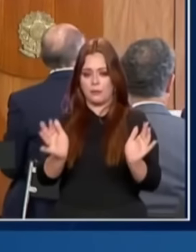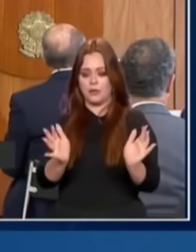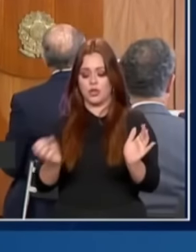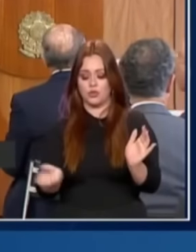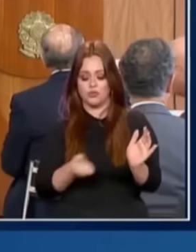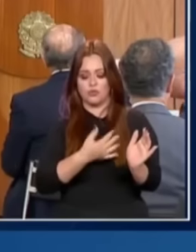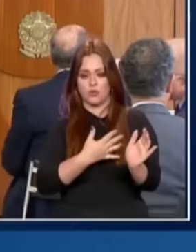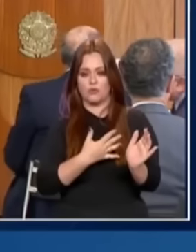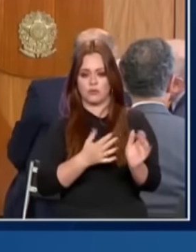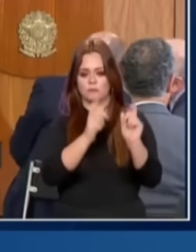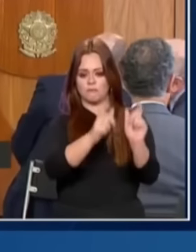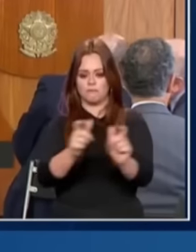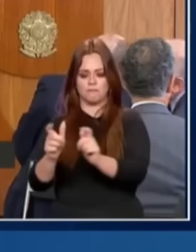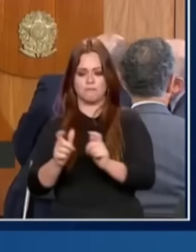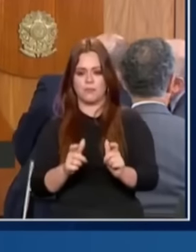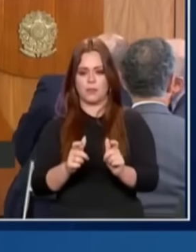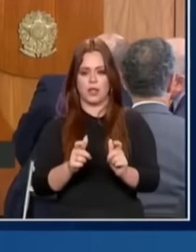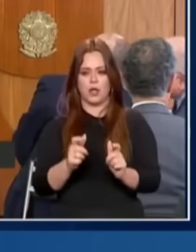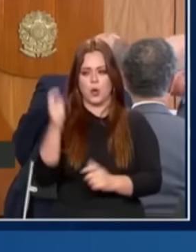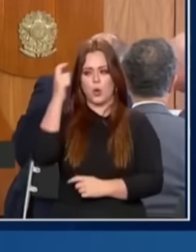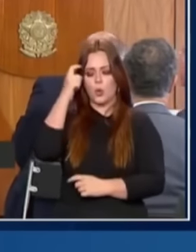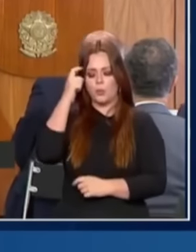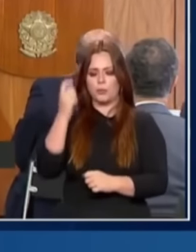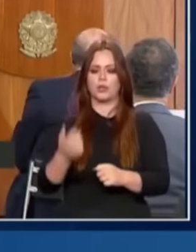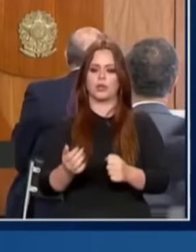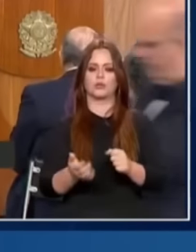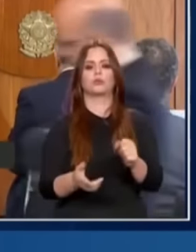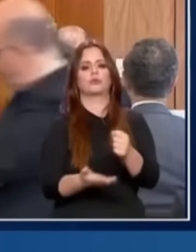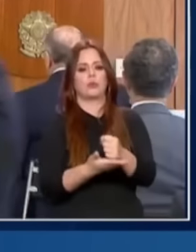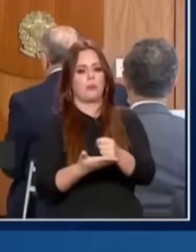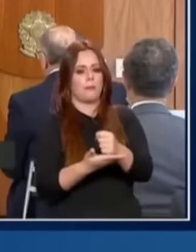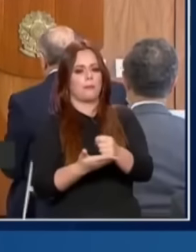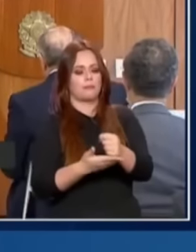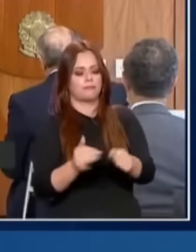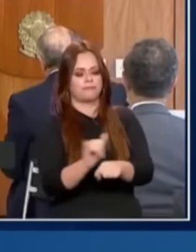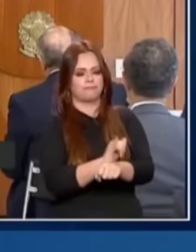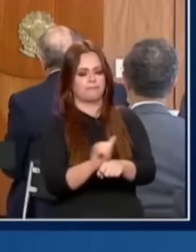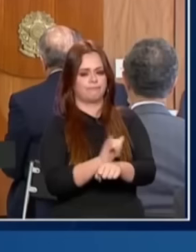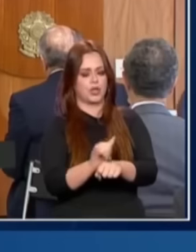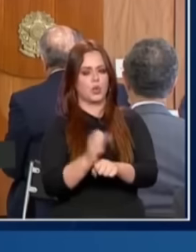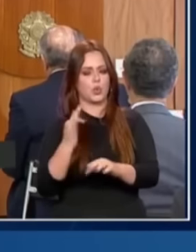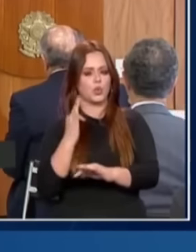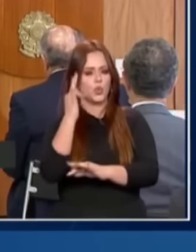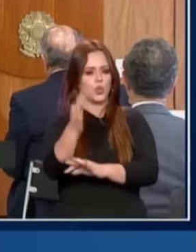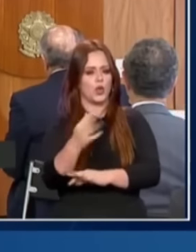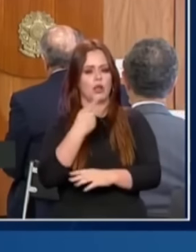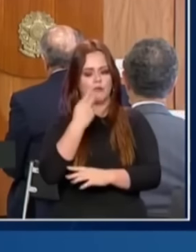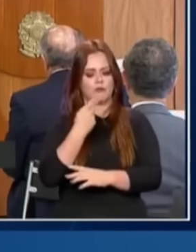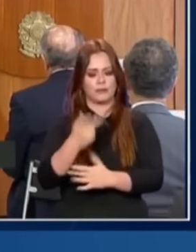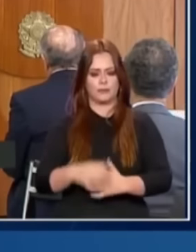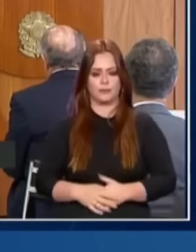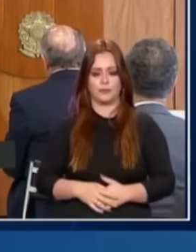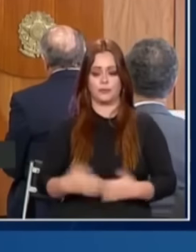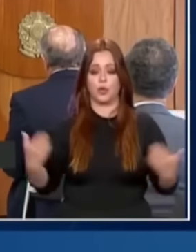vida do Shakespeare, que ninguém sabe o que aconteceu, ele aparece em Londres. Inicialmente, ele guarda as carruagens das pessoas que vão ao teatro,